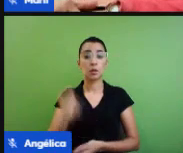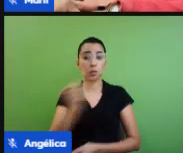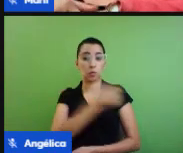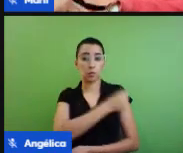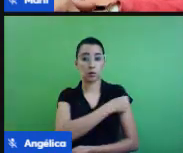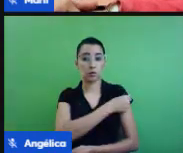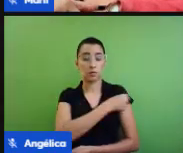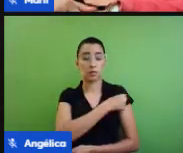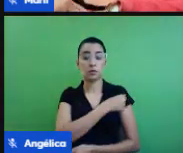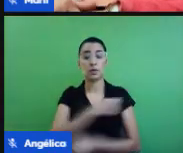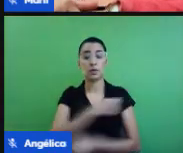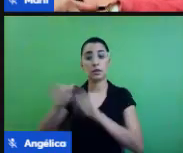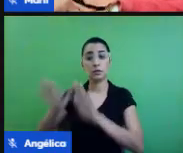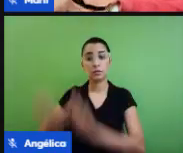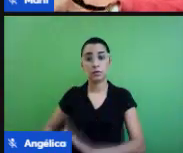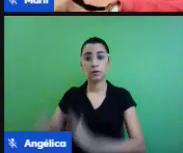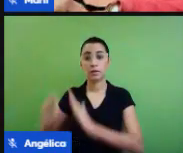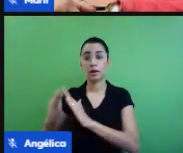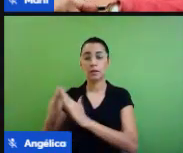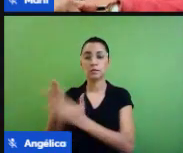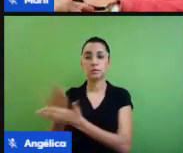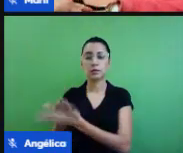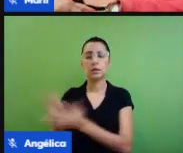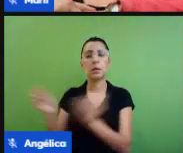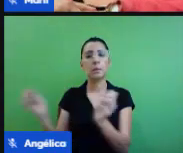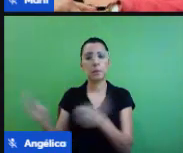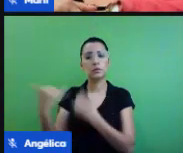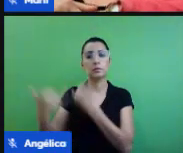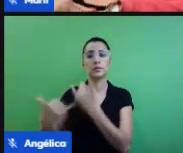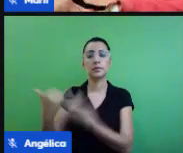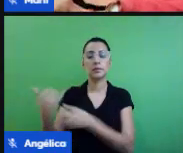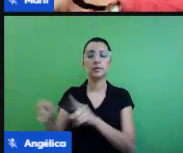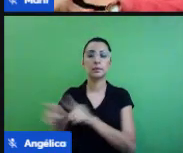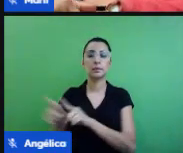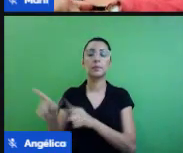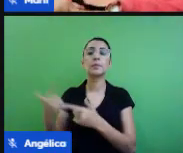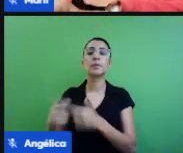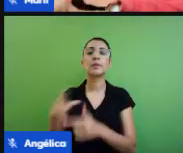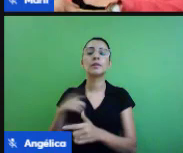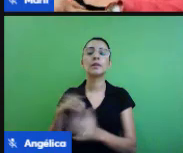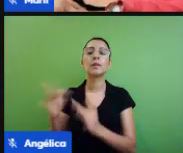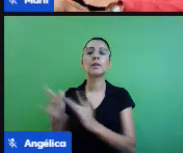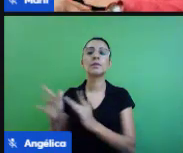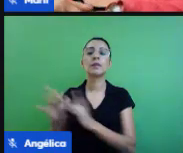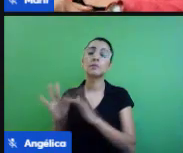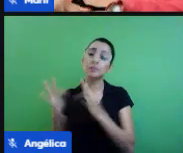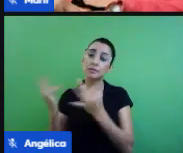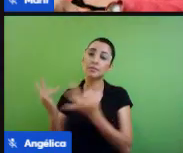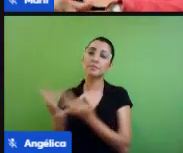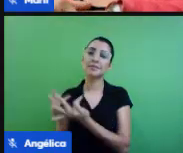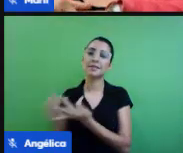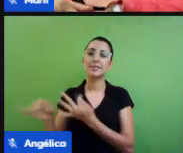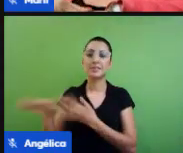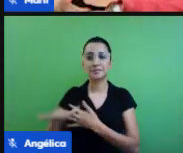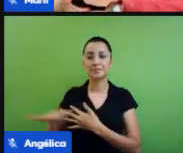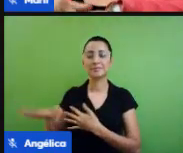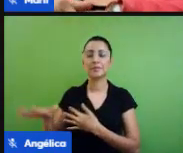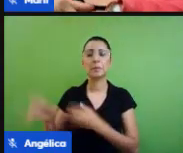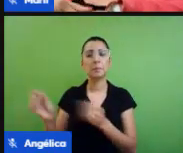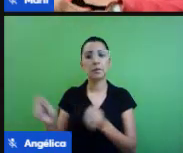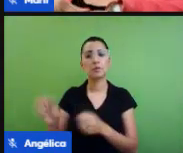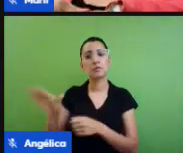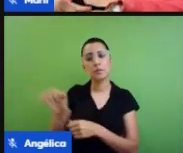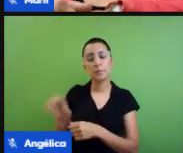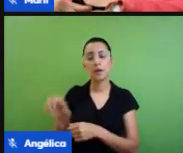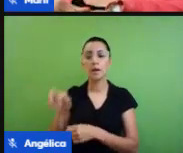também brincar, porque ele tem o contato com a família dele, né? Então, ele pode brincar com algum membro da família, com o